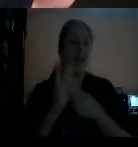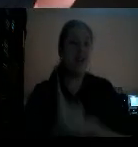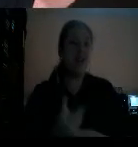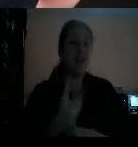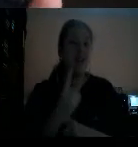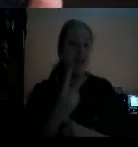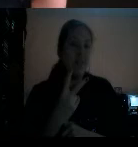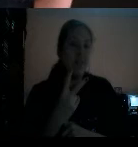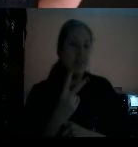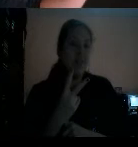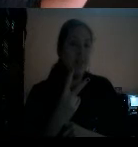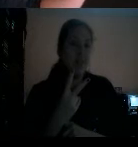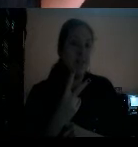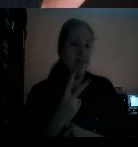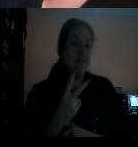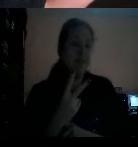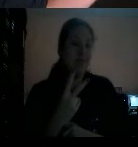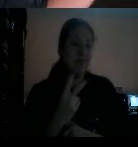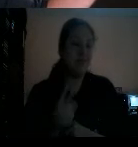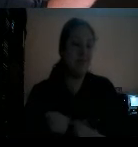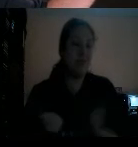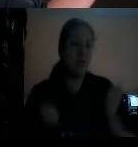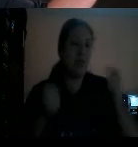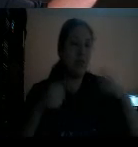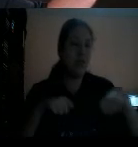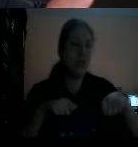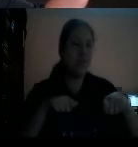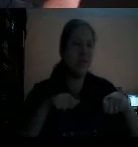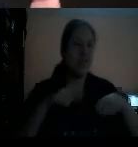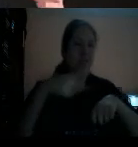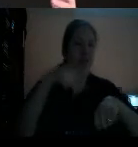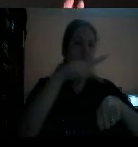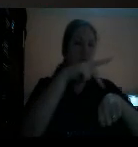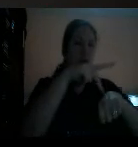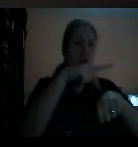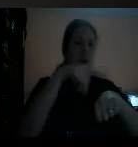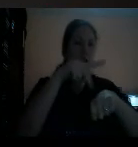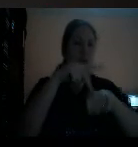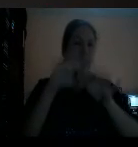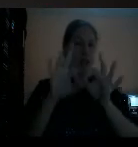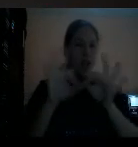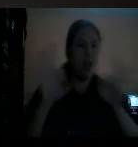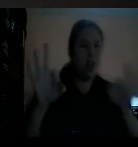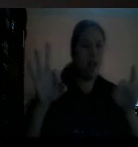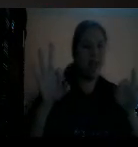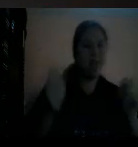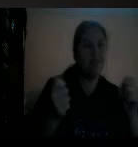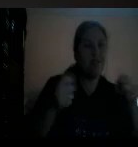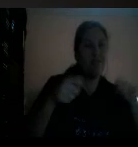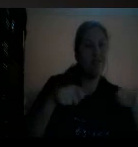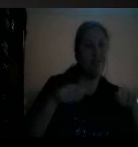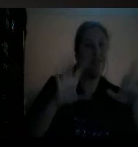construir aliados afastados para evitar que o conflito venha diretamente para o seu país.